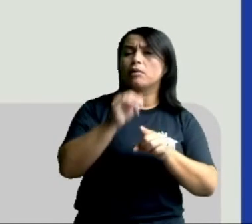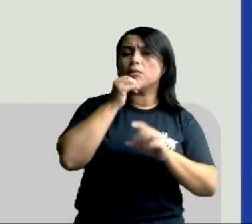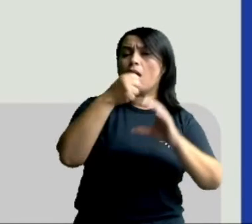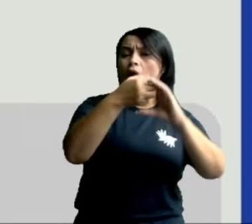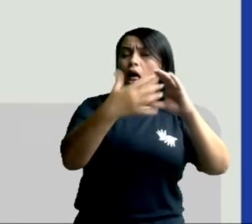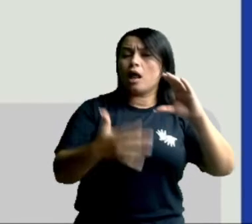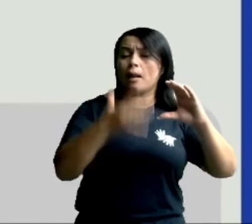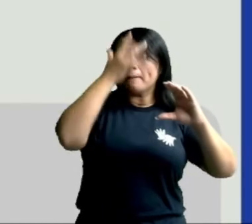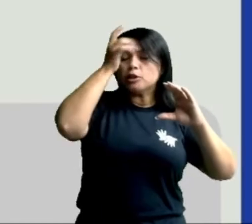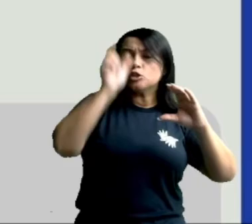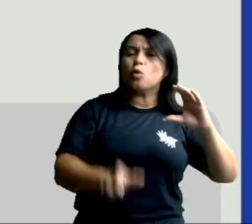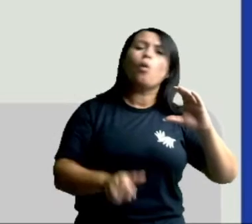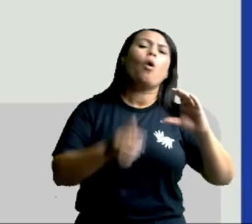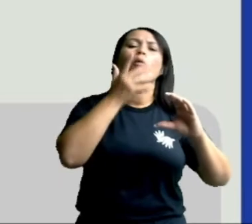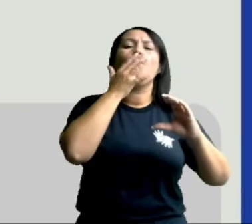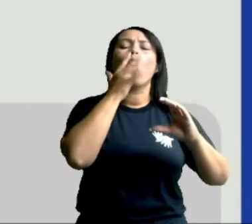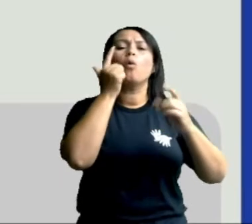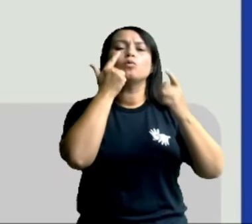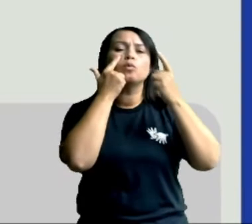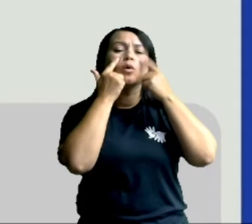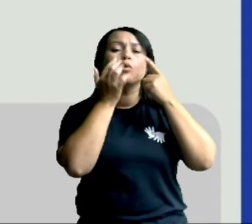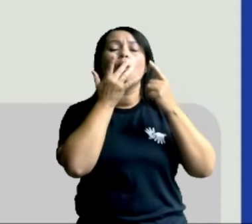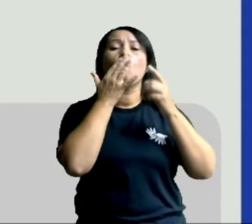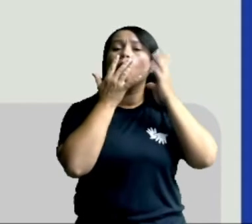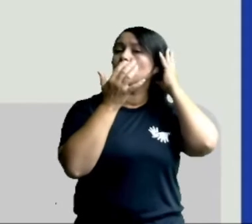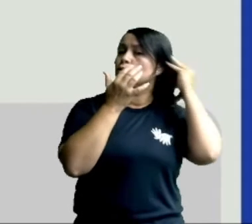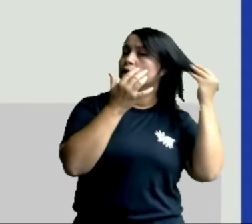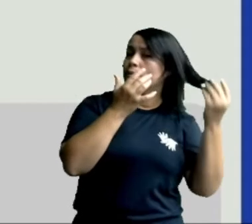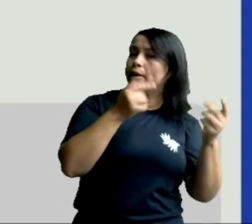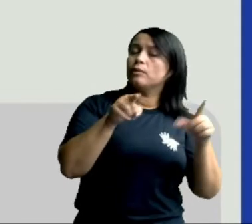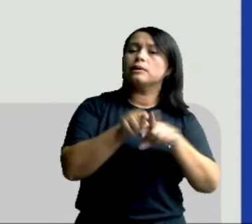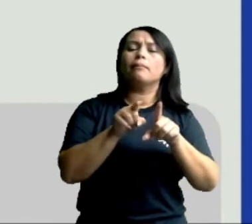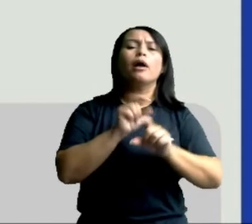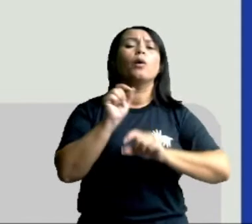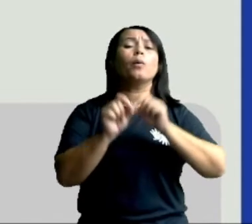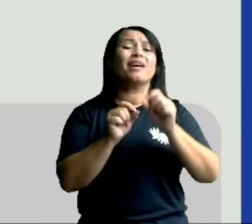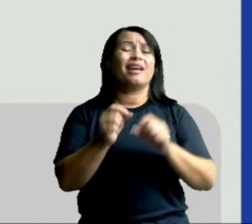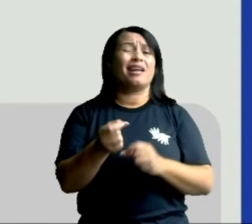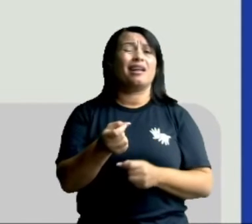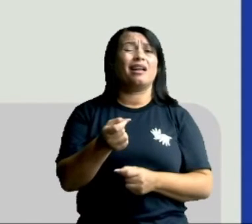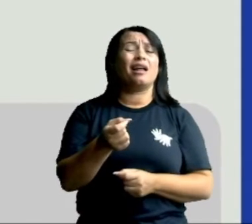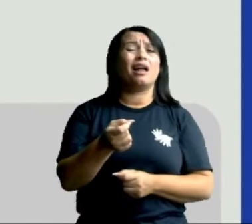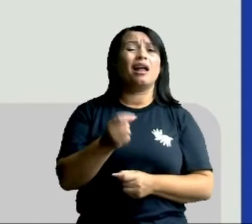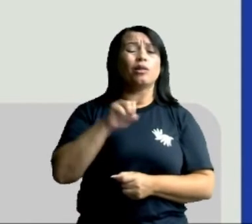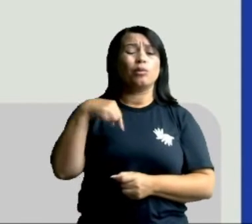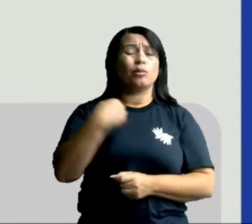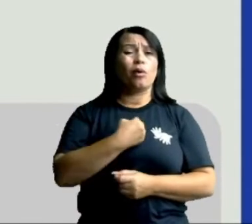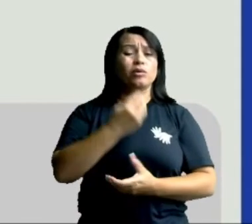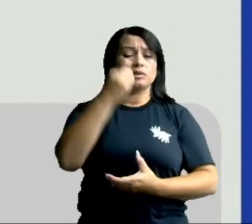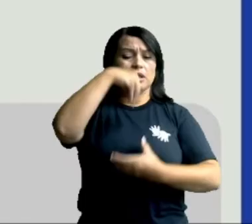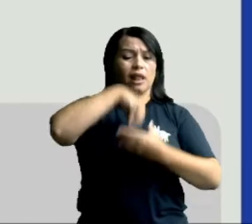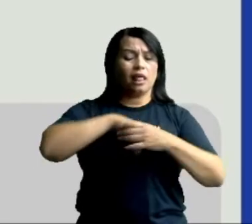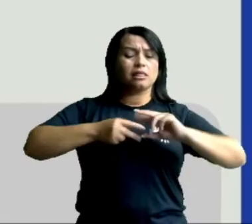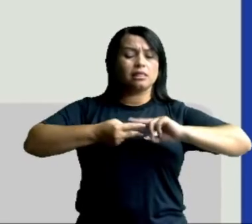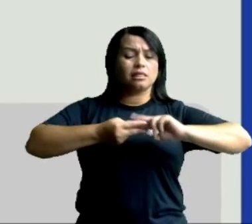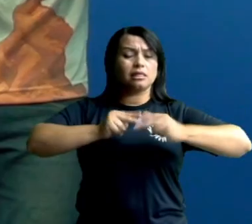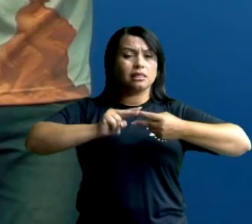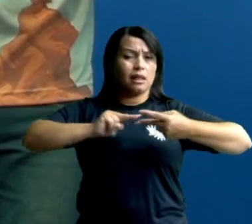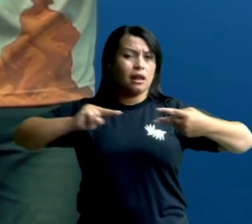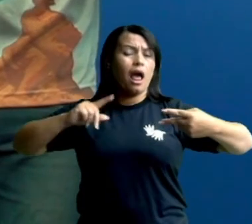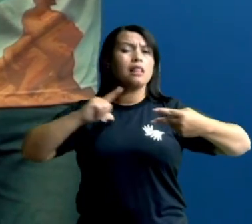como a cor dos olhos ou a cor do cabelo, né? Ou seja, lá no nosso DNA vai ter